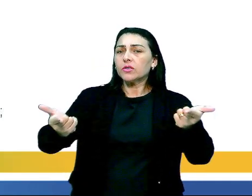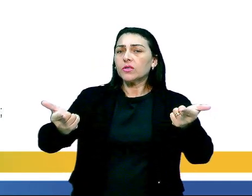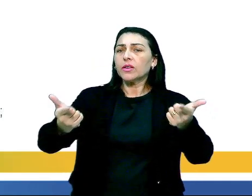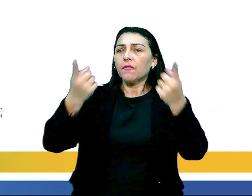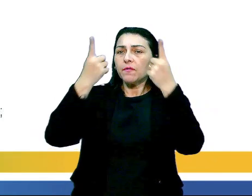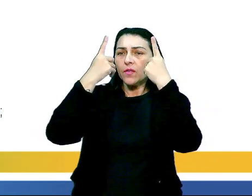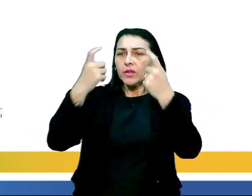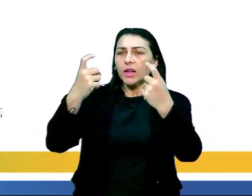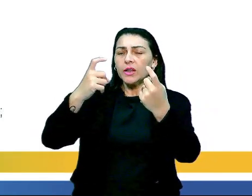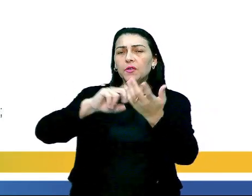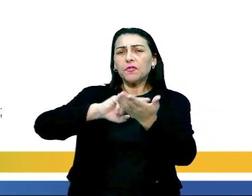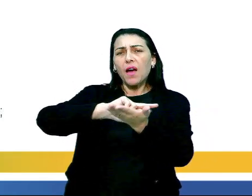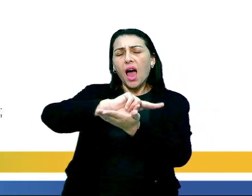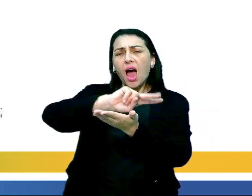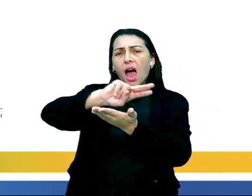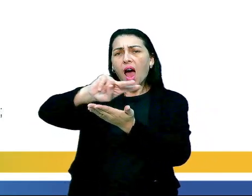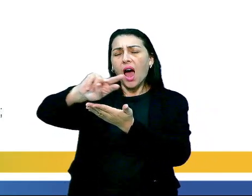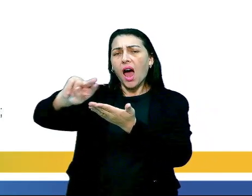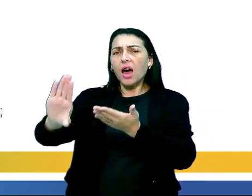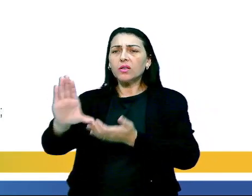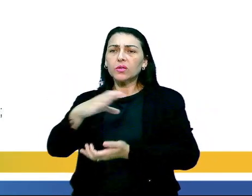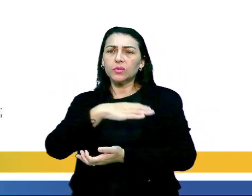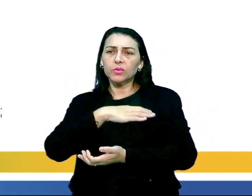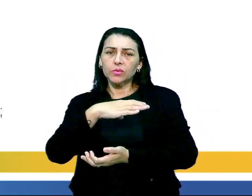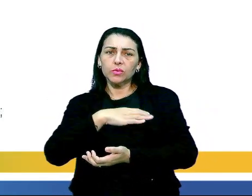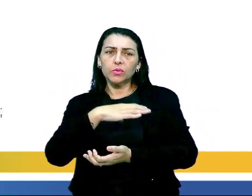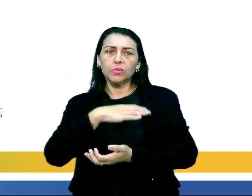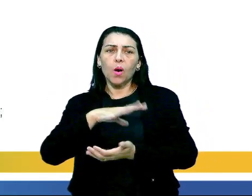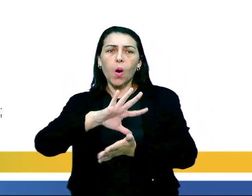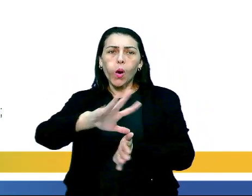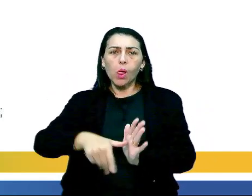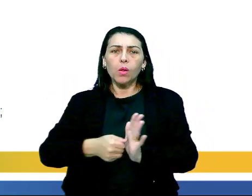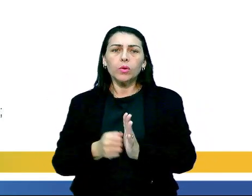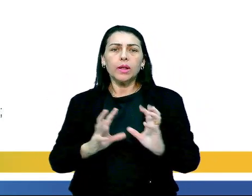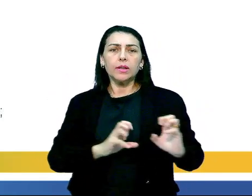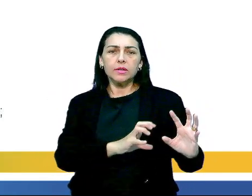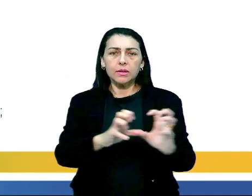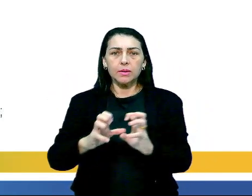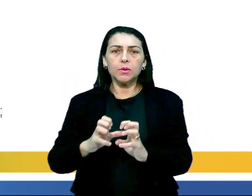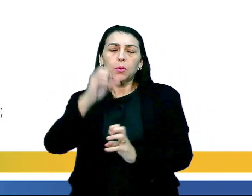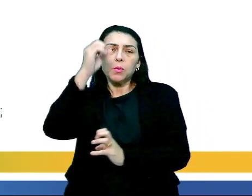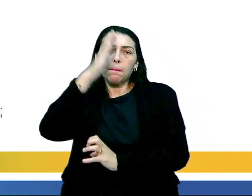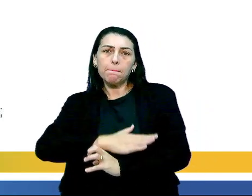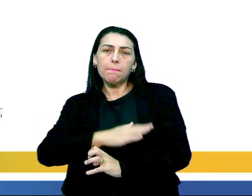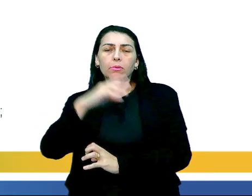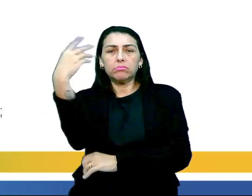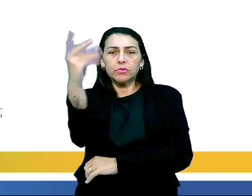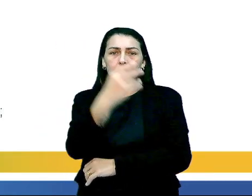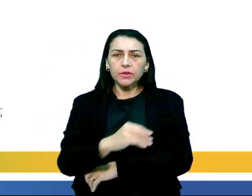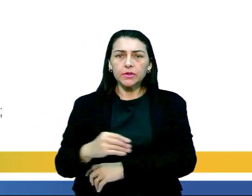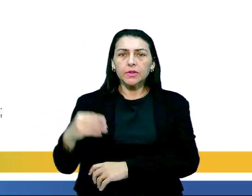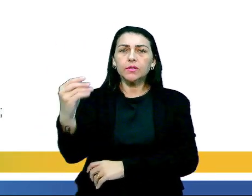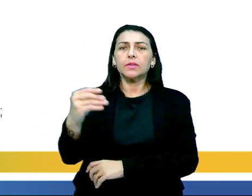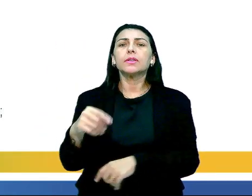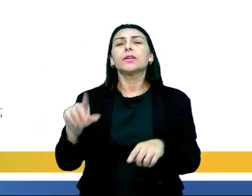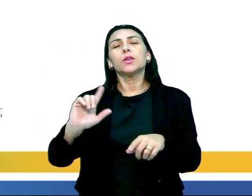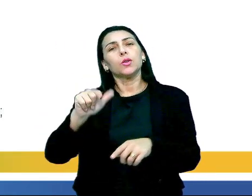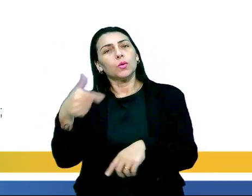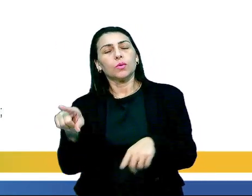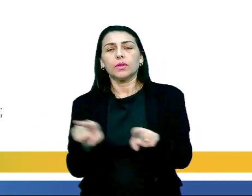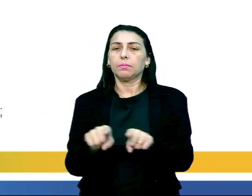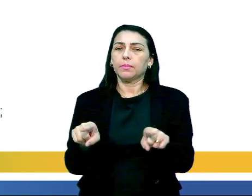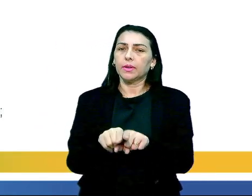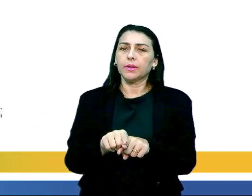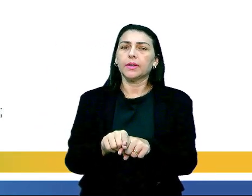sorte, da violência, dos núcleos urbanos, dos roubos, das brigas, dos malefícios de feiticeiros,